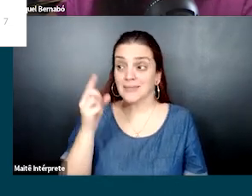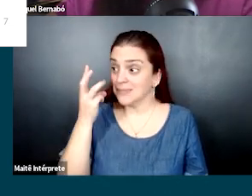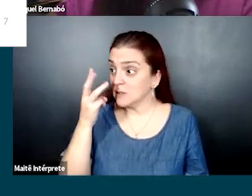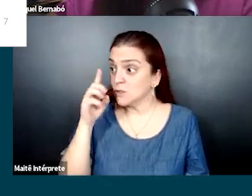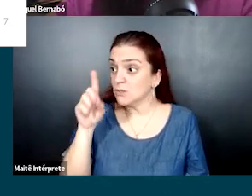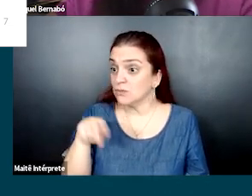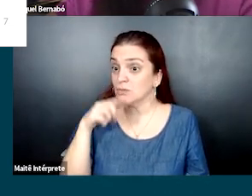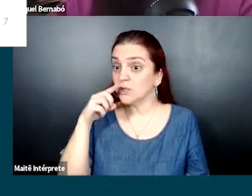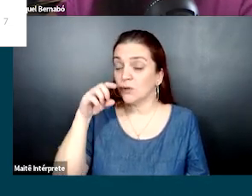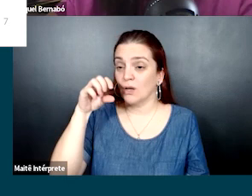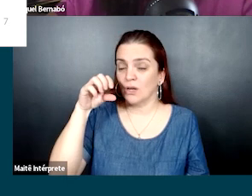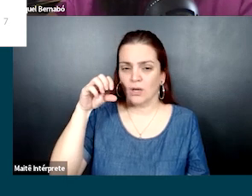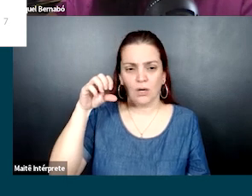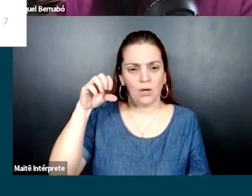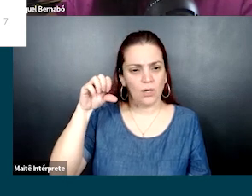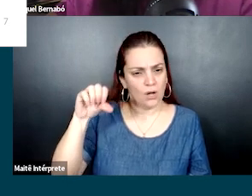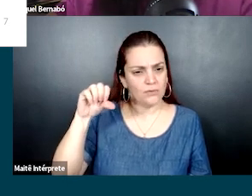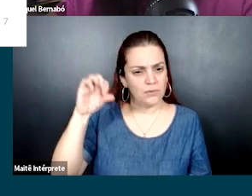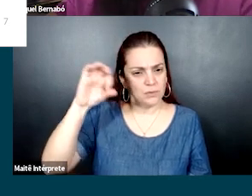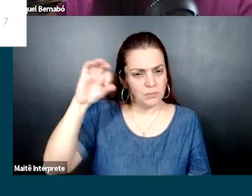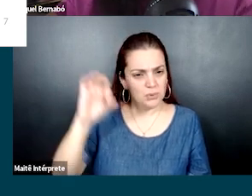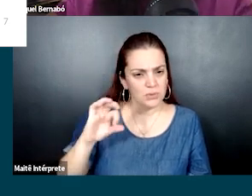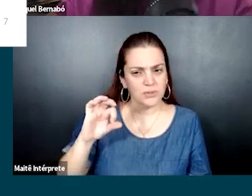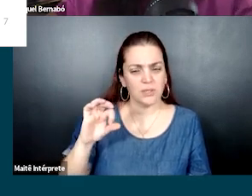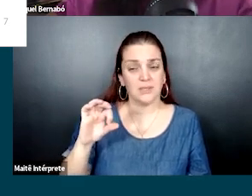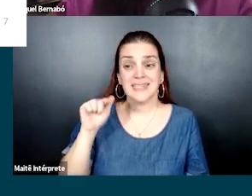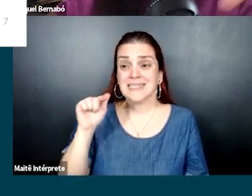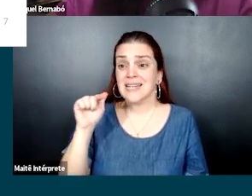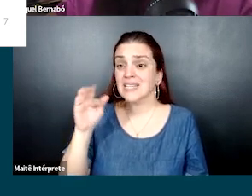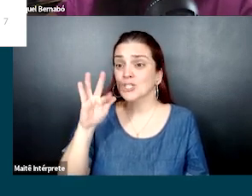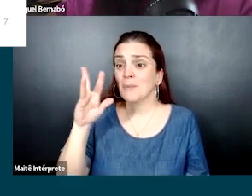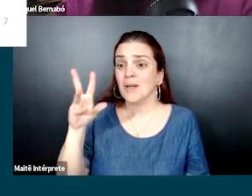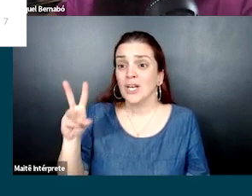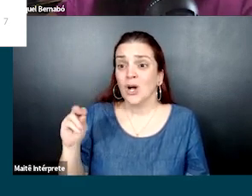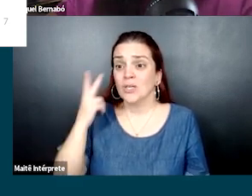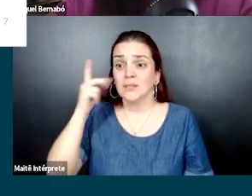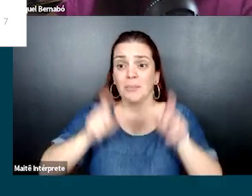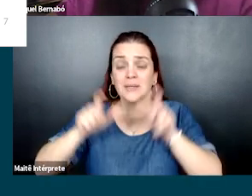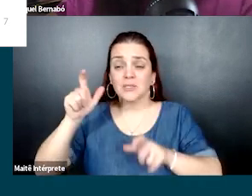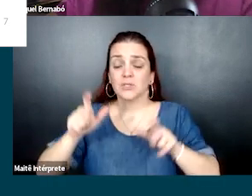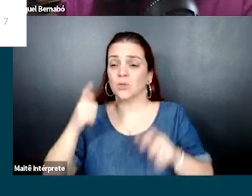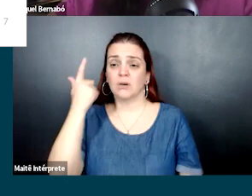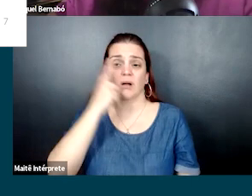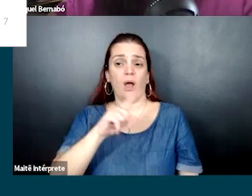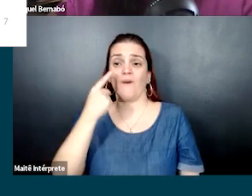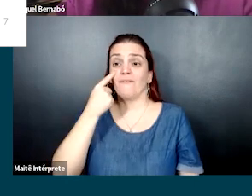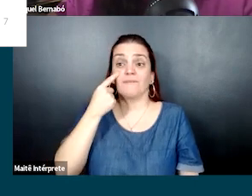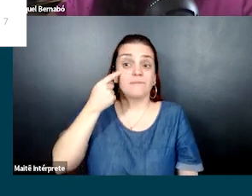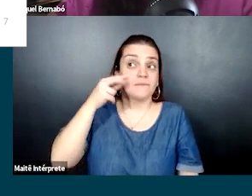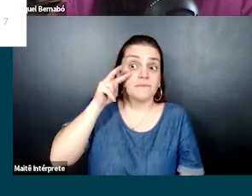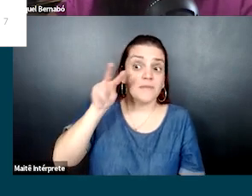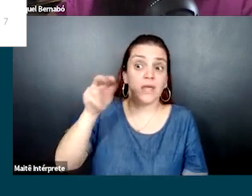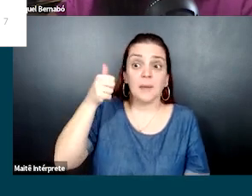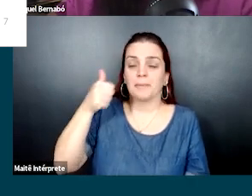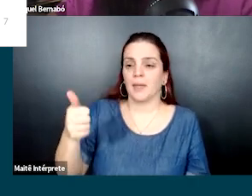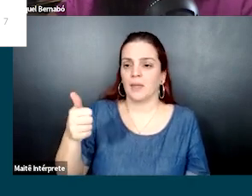conta de padaria, 3,4% da nossa população do Brasil significa pelo menos ali 7 milhões de pessoas.